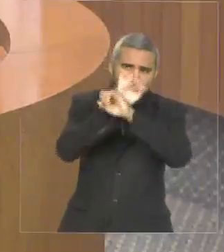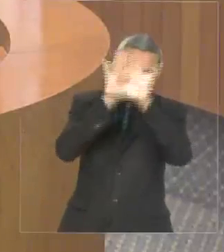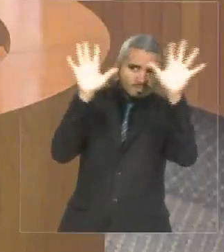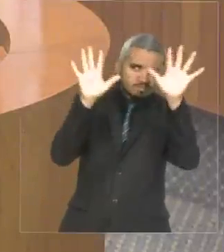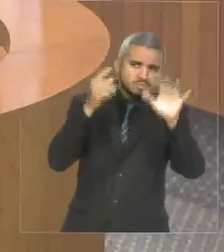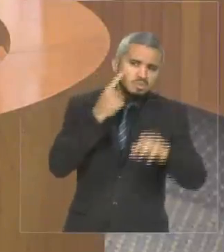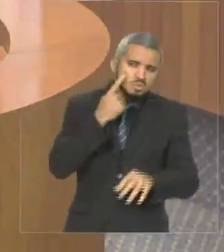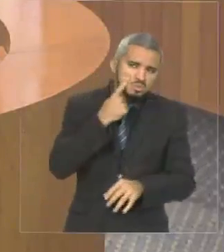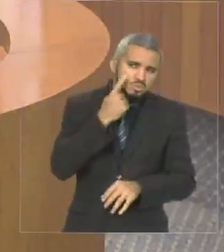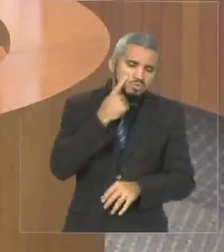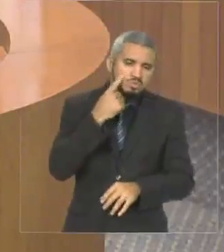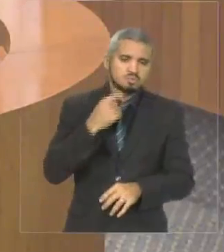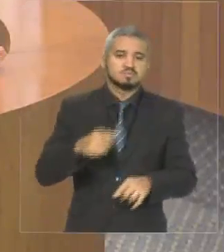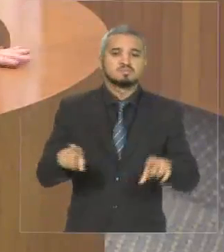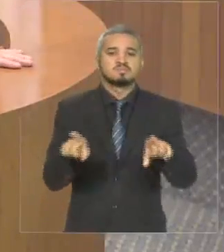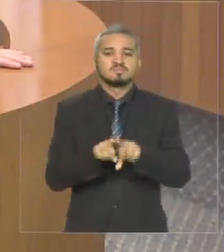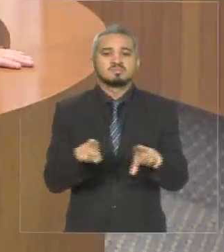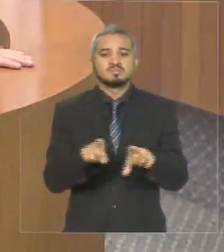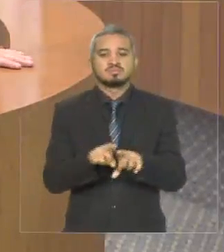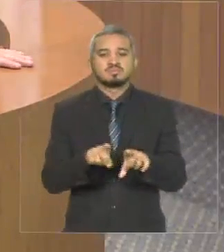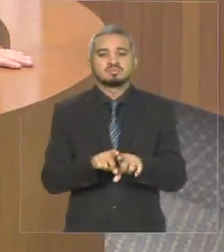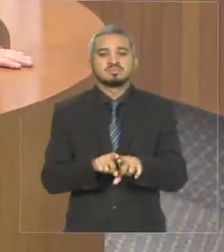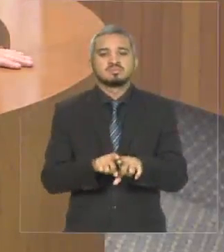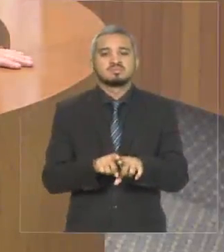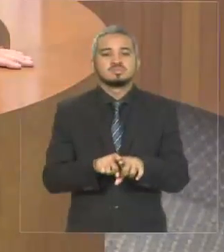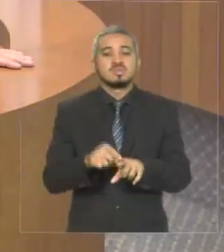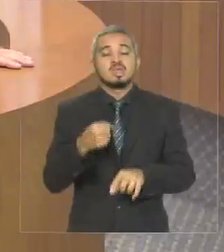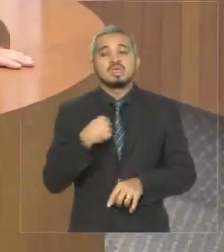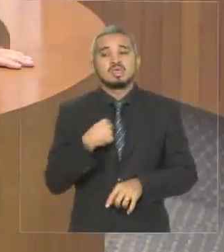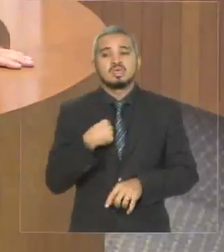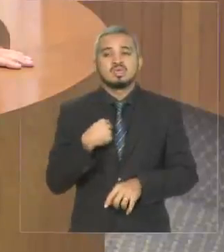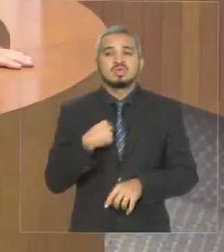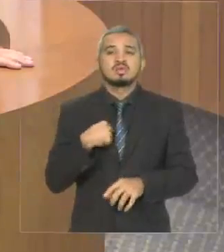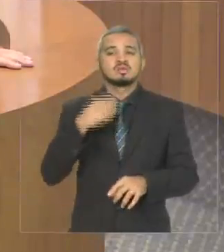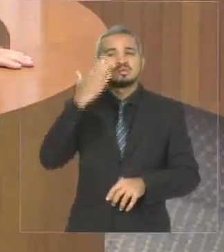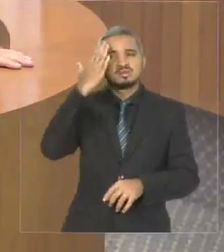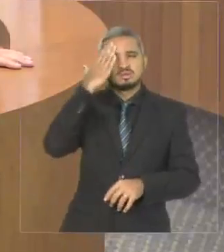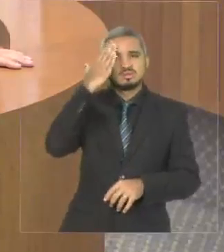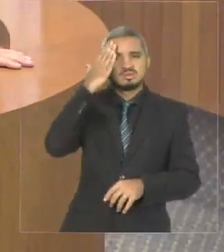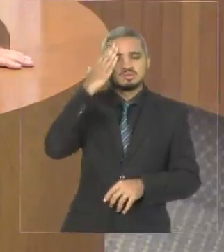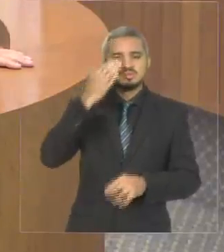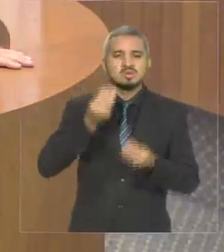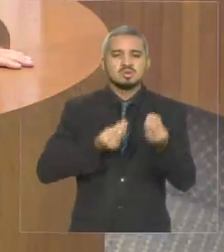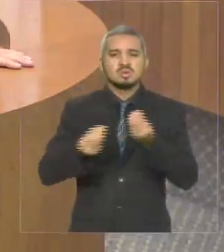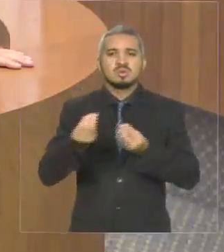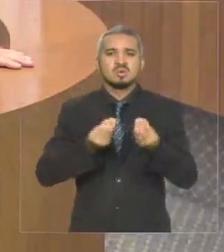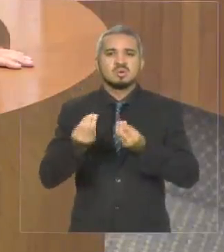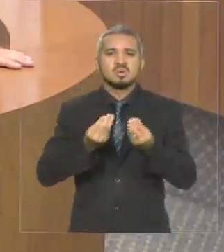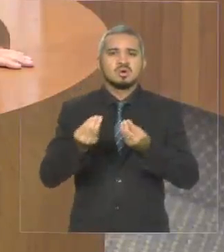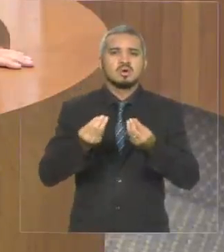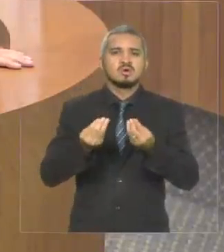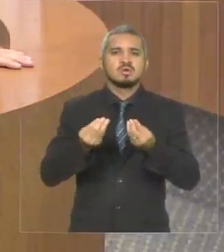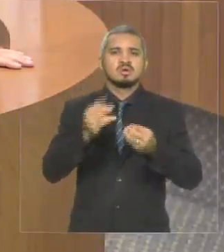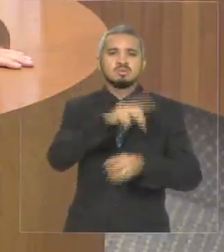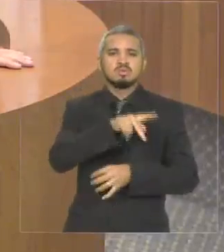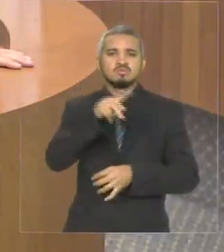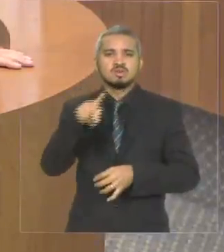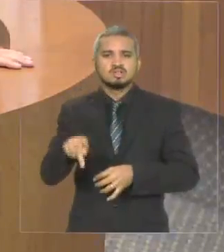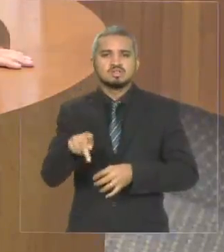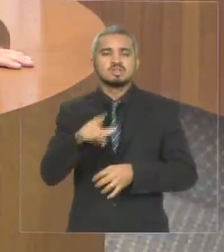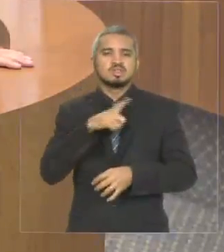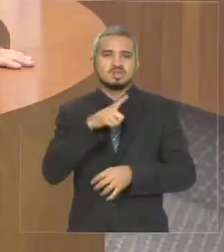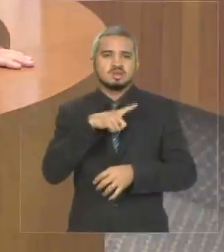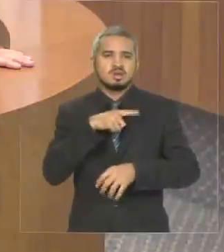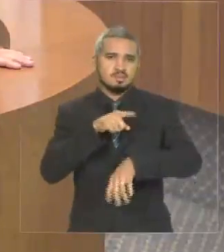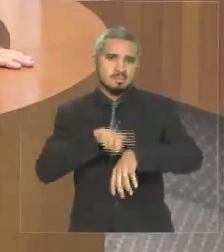lado, me permita divergir quanto à remoção de ofício dos professores que estão em estágio